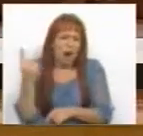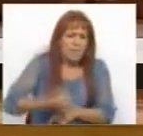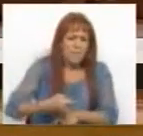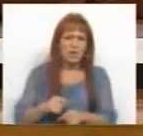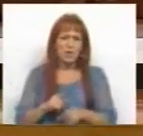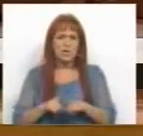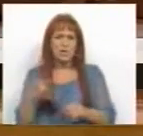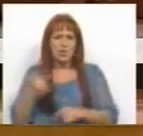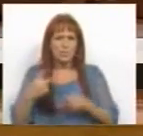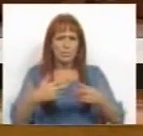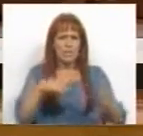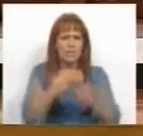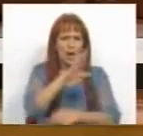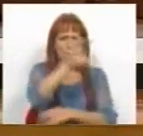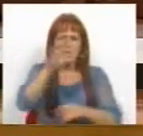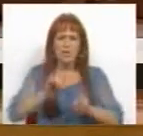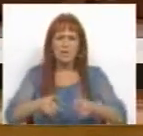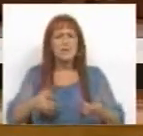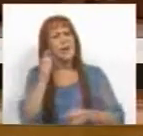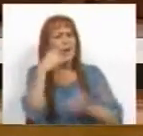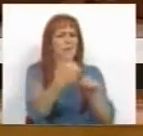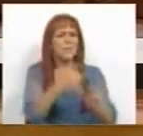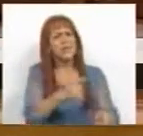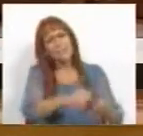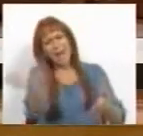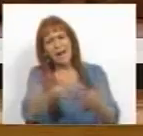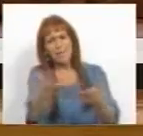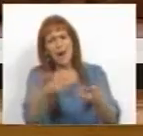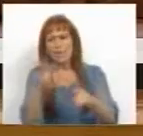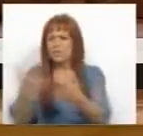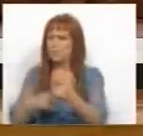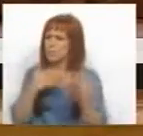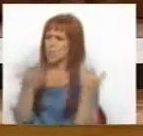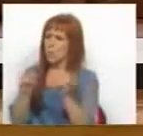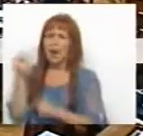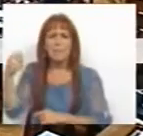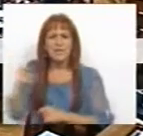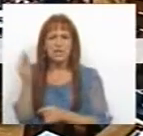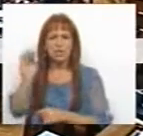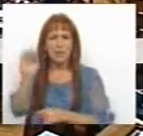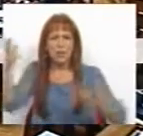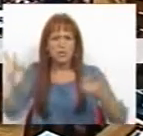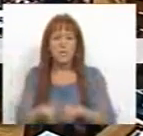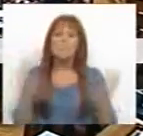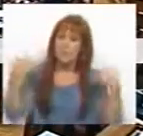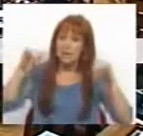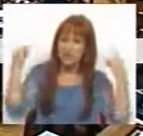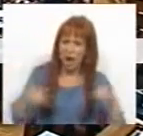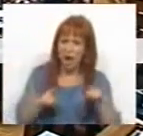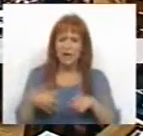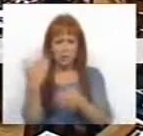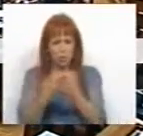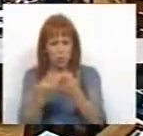impor austeridade aos países e colocar quem trabalha a pagar a fatura da irresponsabilidade dos banqueiros. Há, contudo,